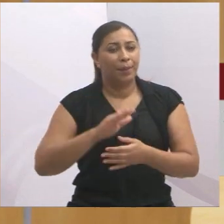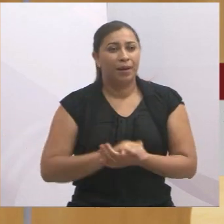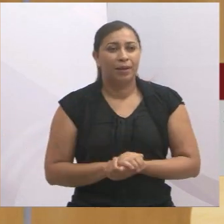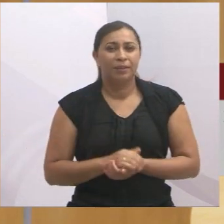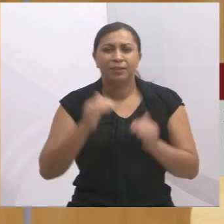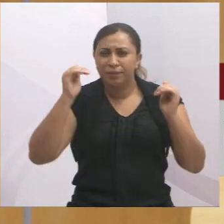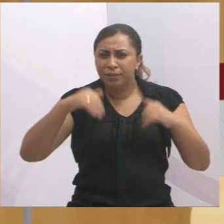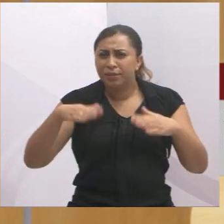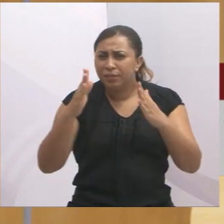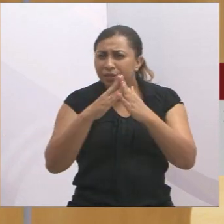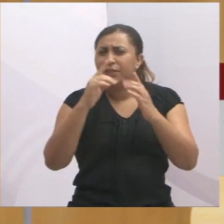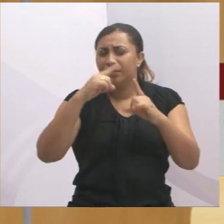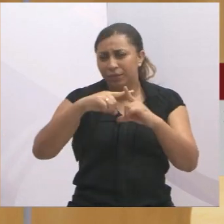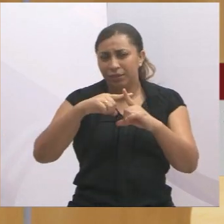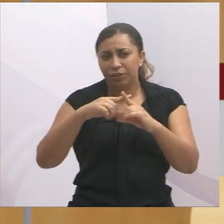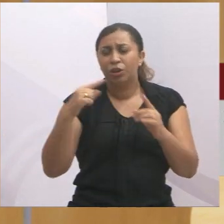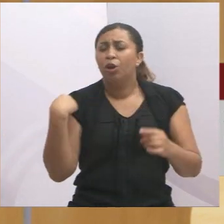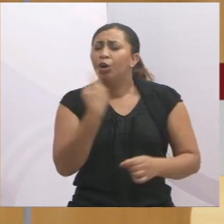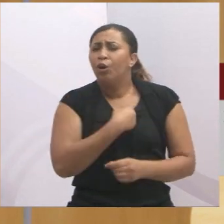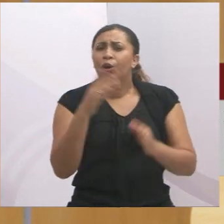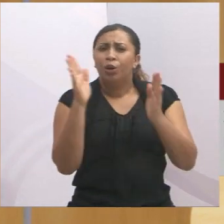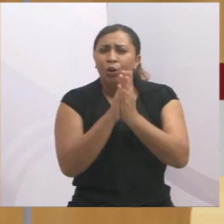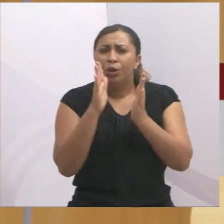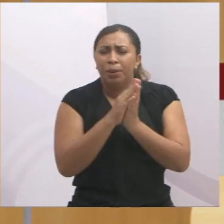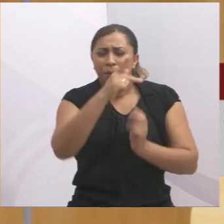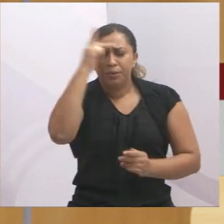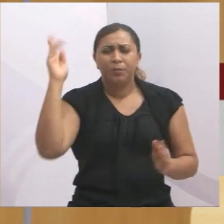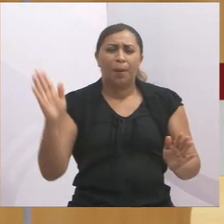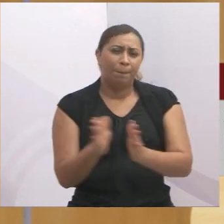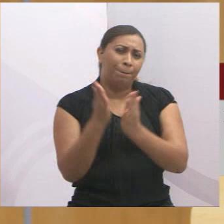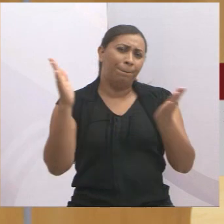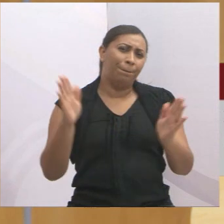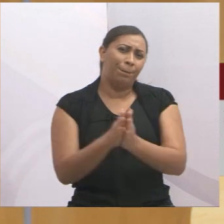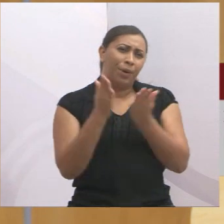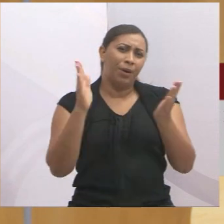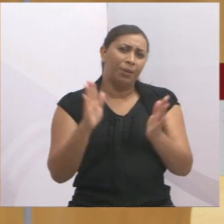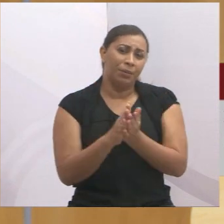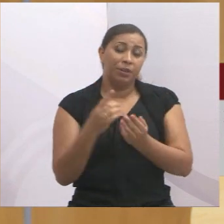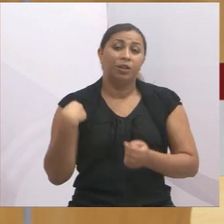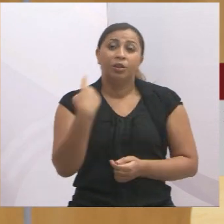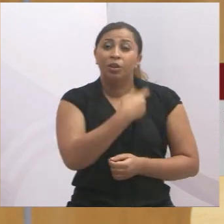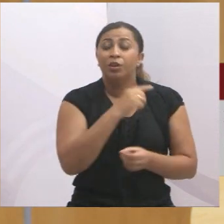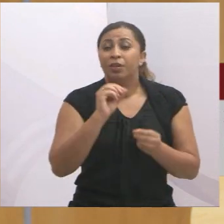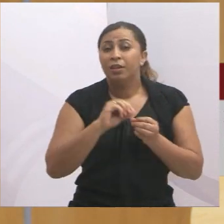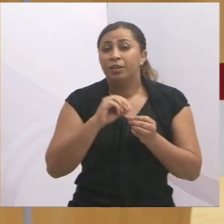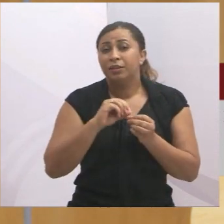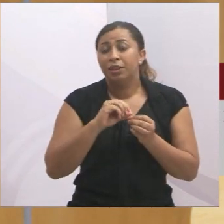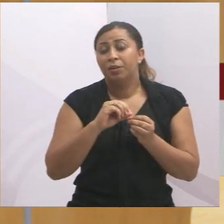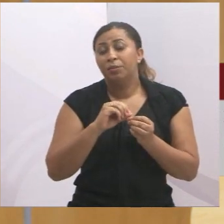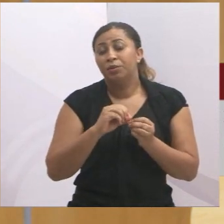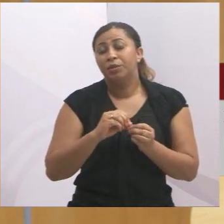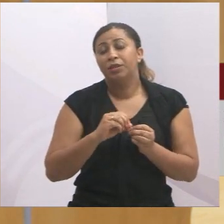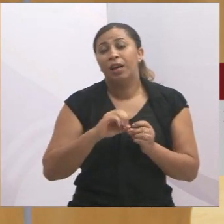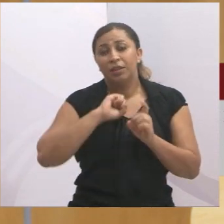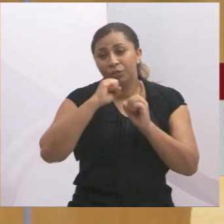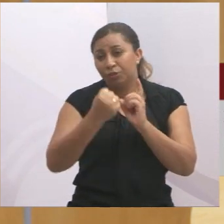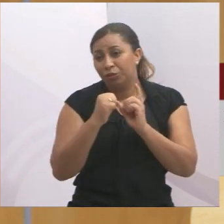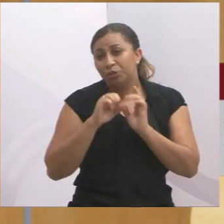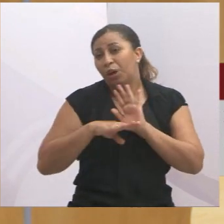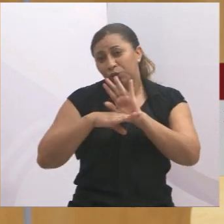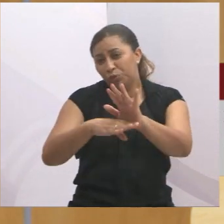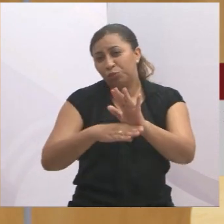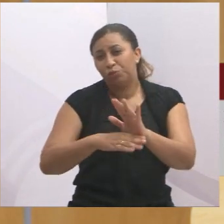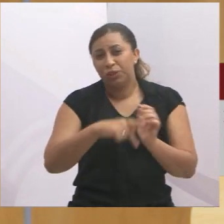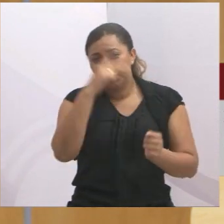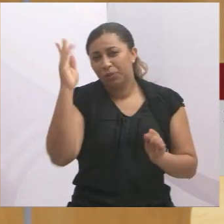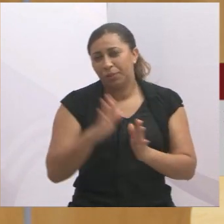das igrejas, a gente ora pelos pobres, a gente faz ação social pelos pobres, mas nós esquece